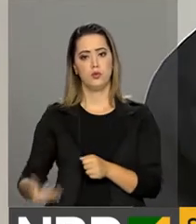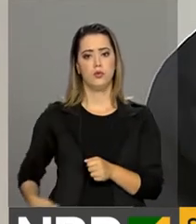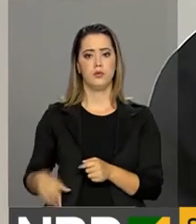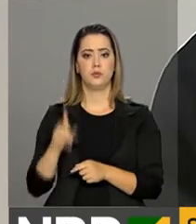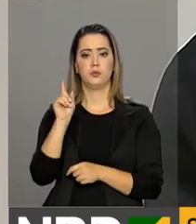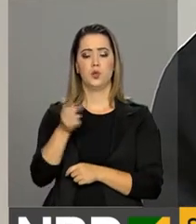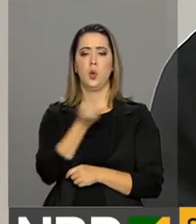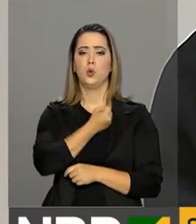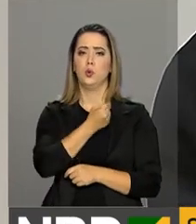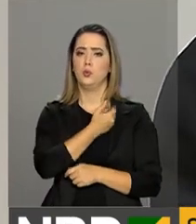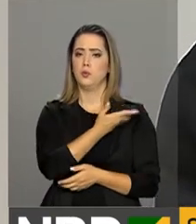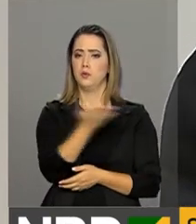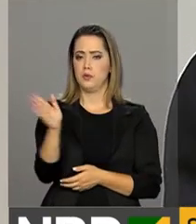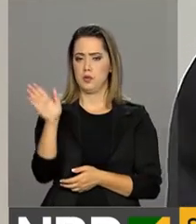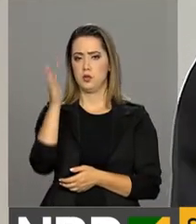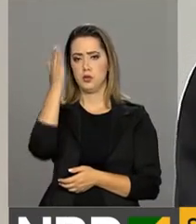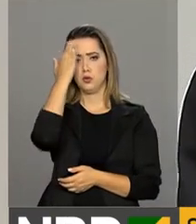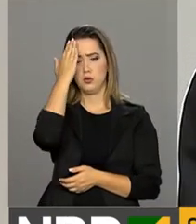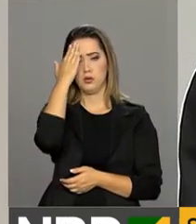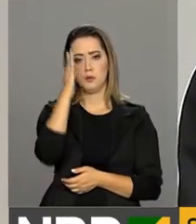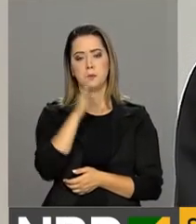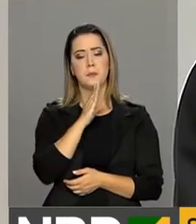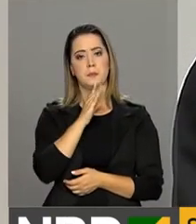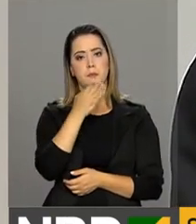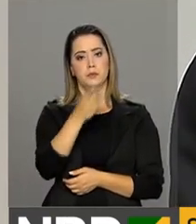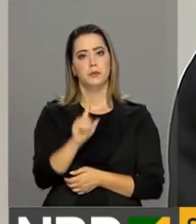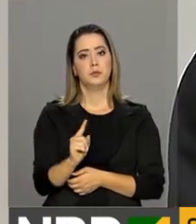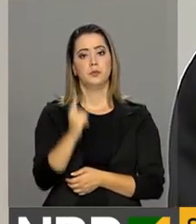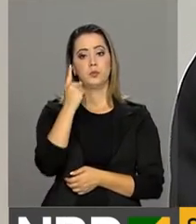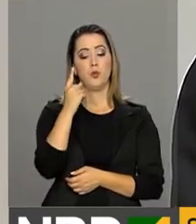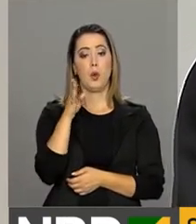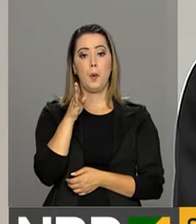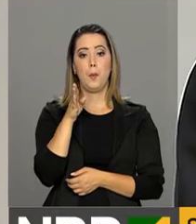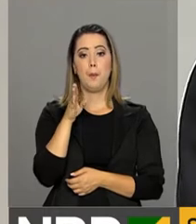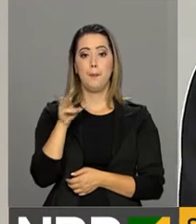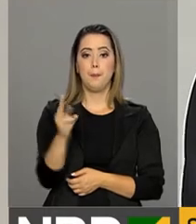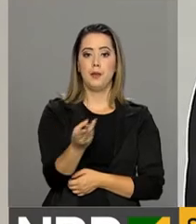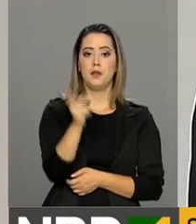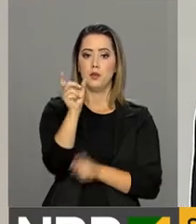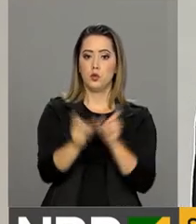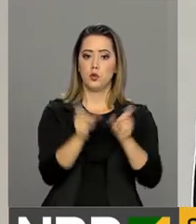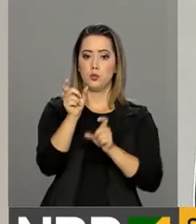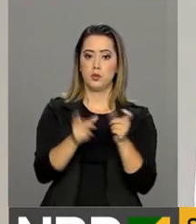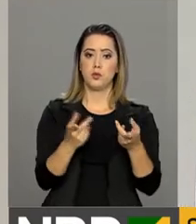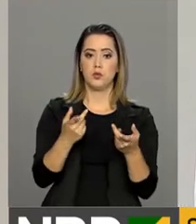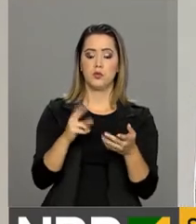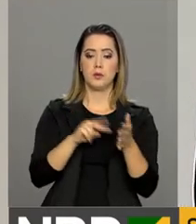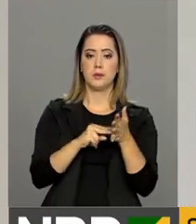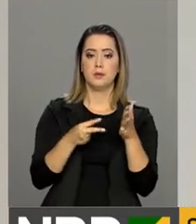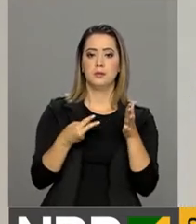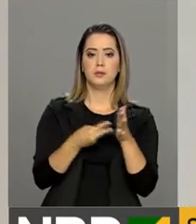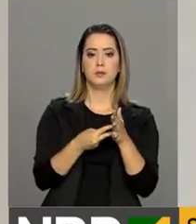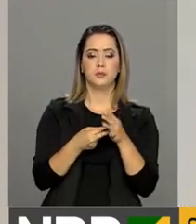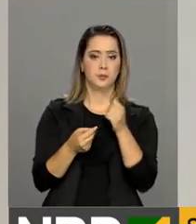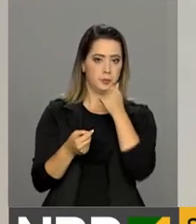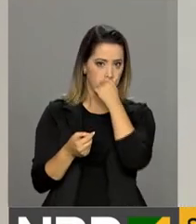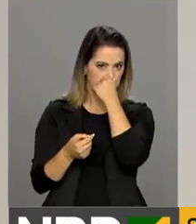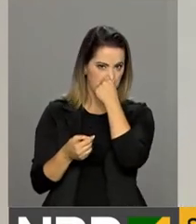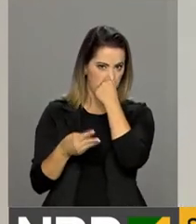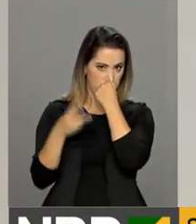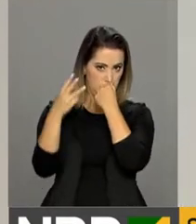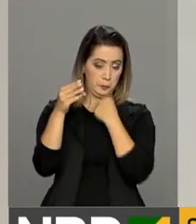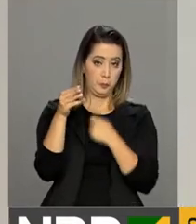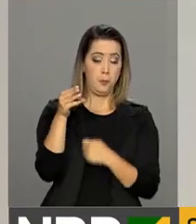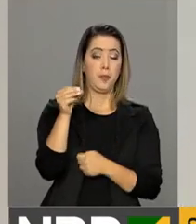que acho que todos conhecem 1 1 milhão de servidores equivale a 30 bilhões de